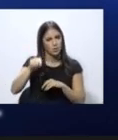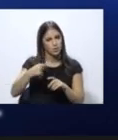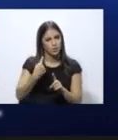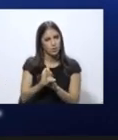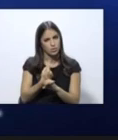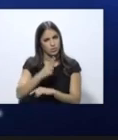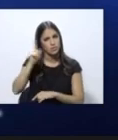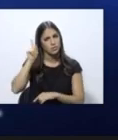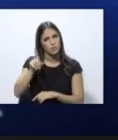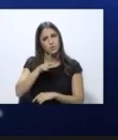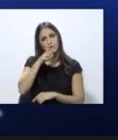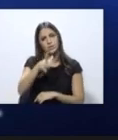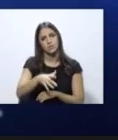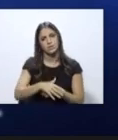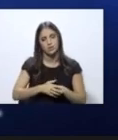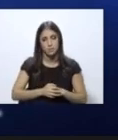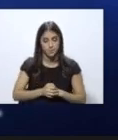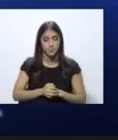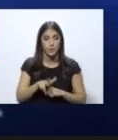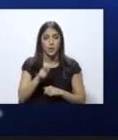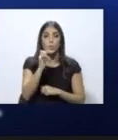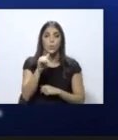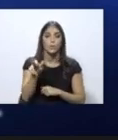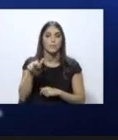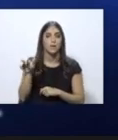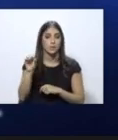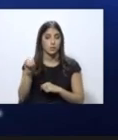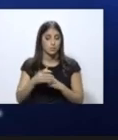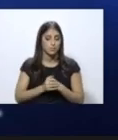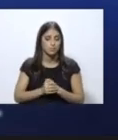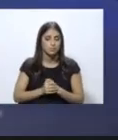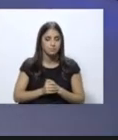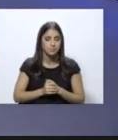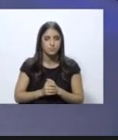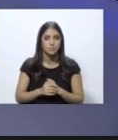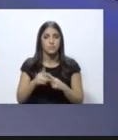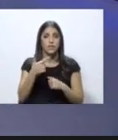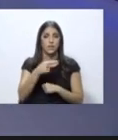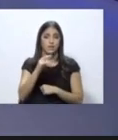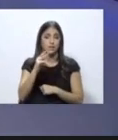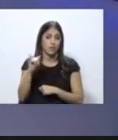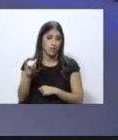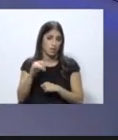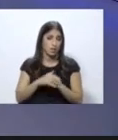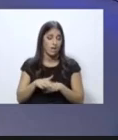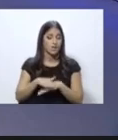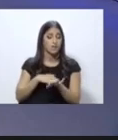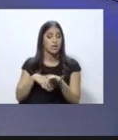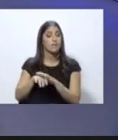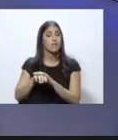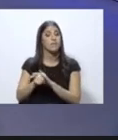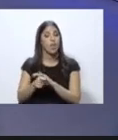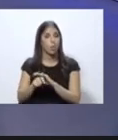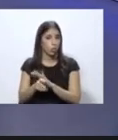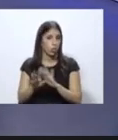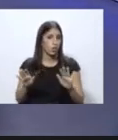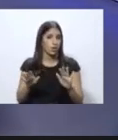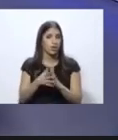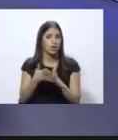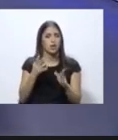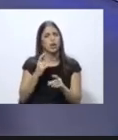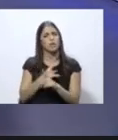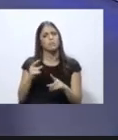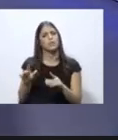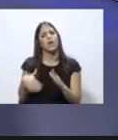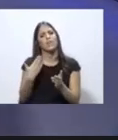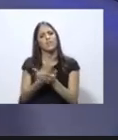é, o senhor Rui Pedro Brás está na TVI a cometer uma fraude. Está a dar notícias. Mas o senhor Rui